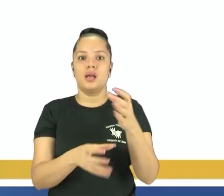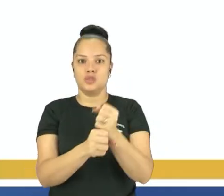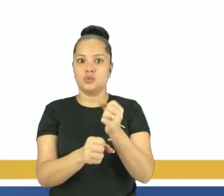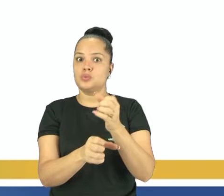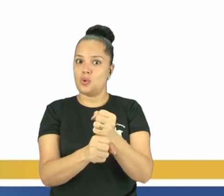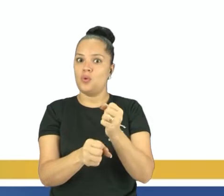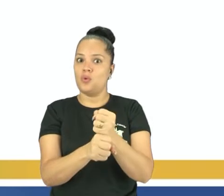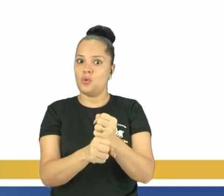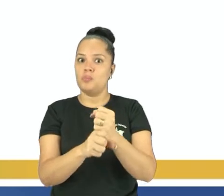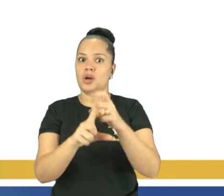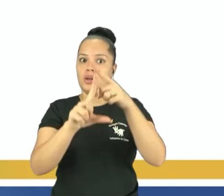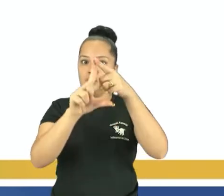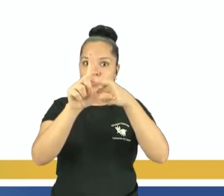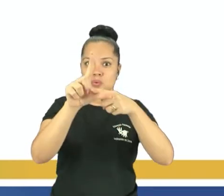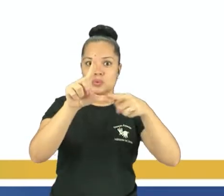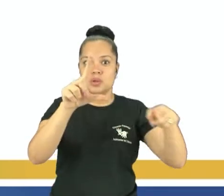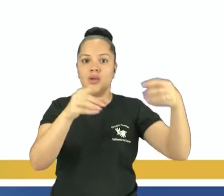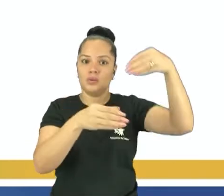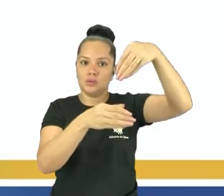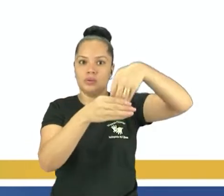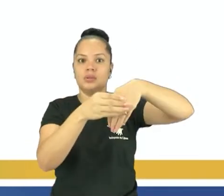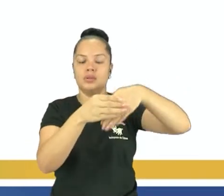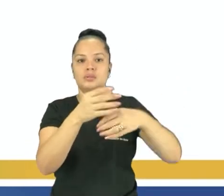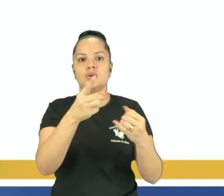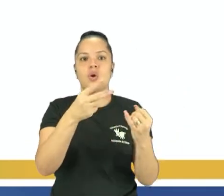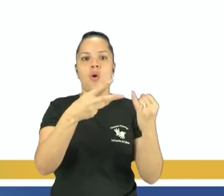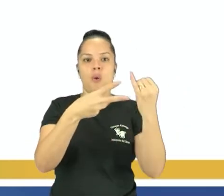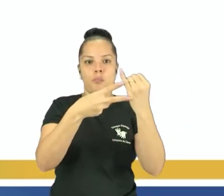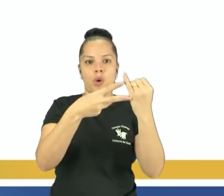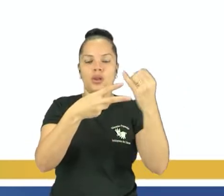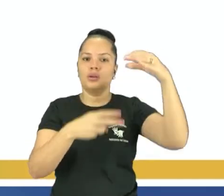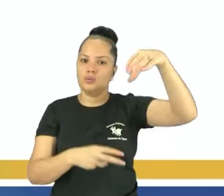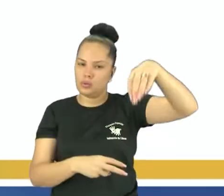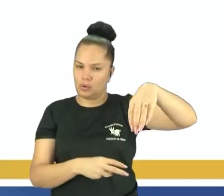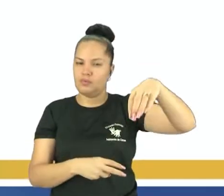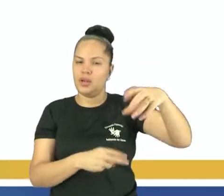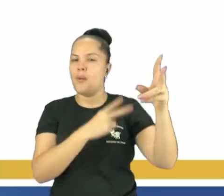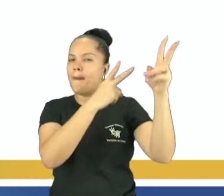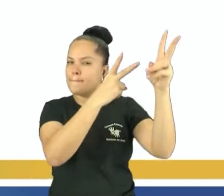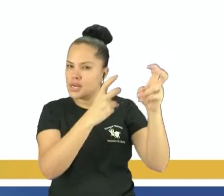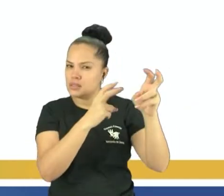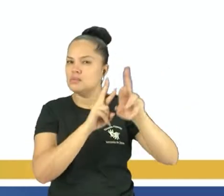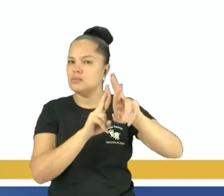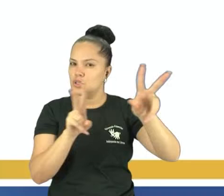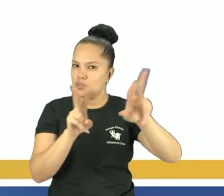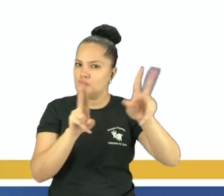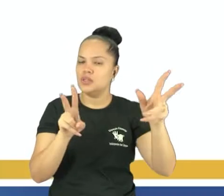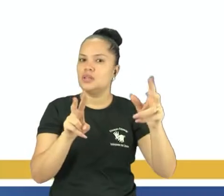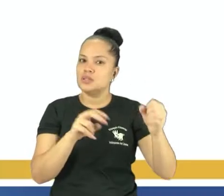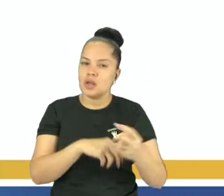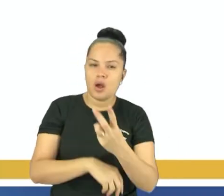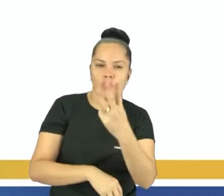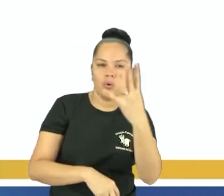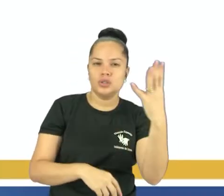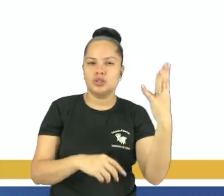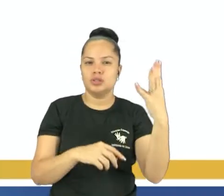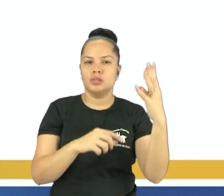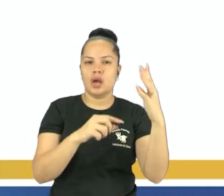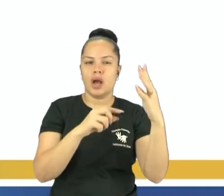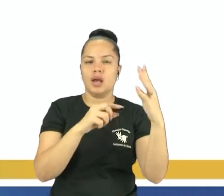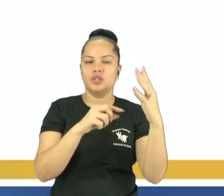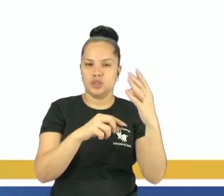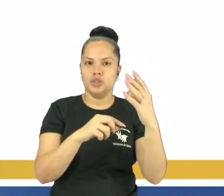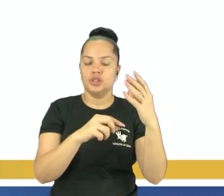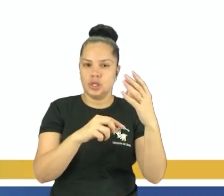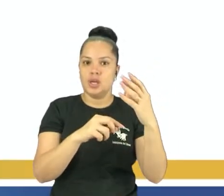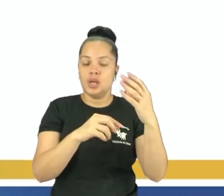vamos falar da soma dos ângulos internos, então, de um polígono convexo, né? Então, nós percebemos que a diferença do número de triângulos formados e o número